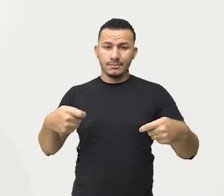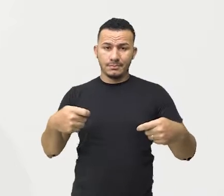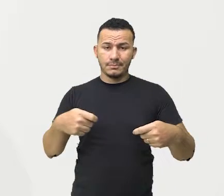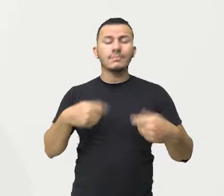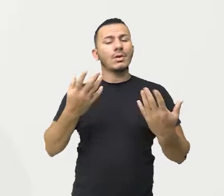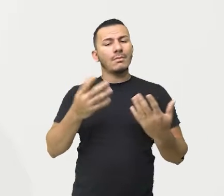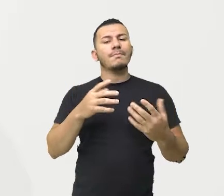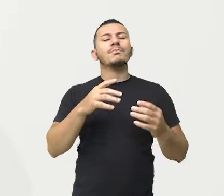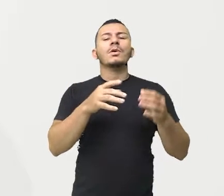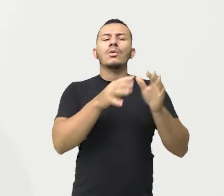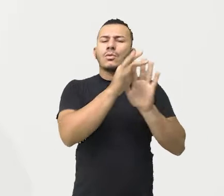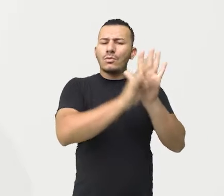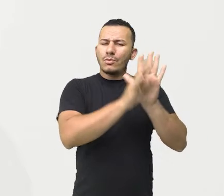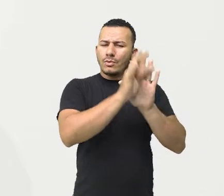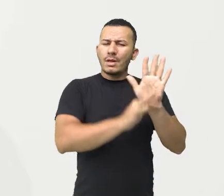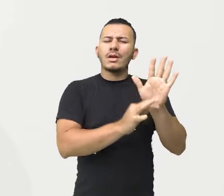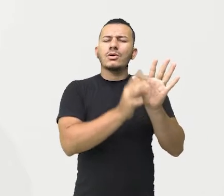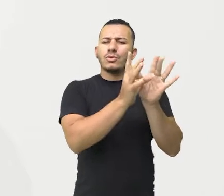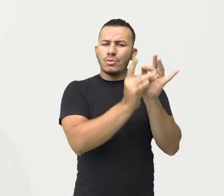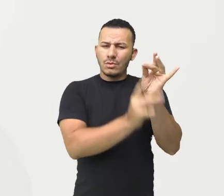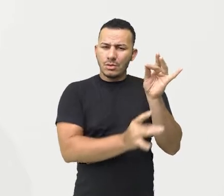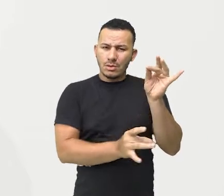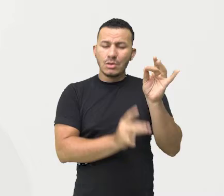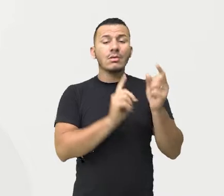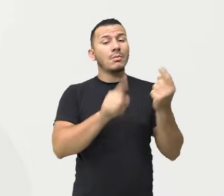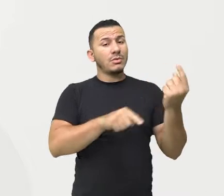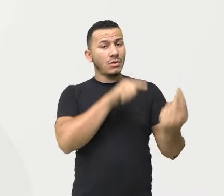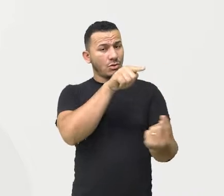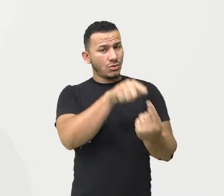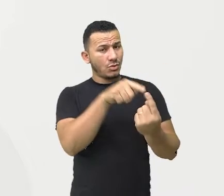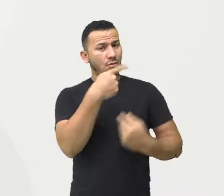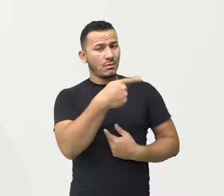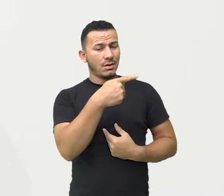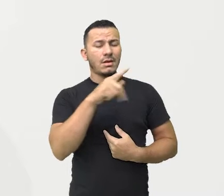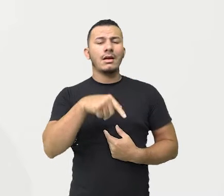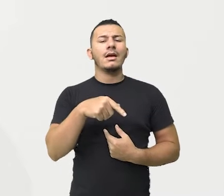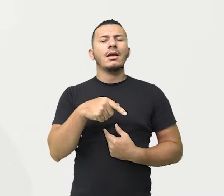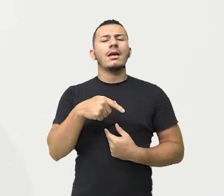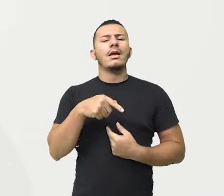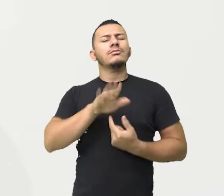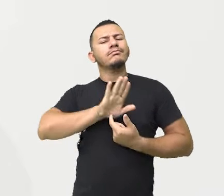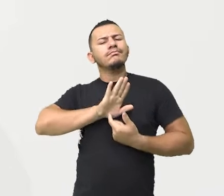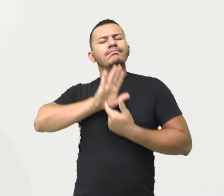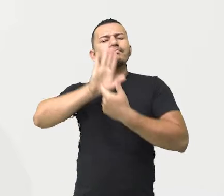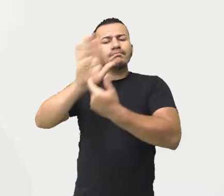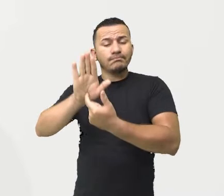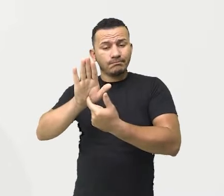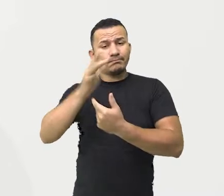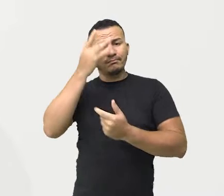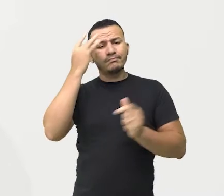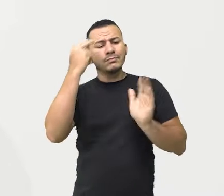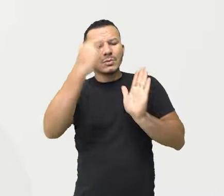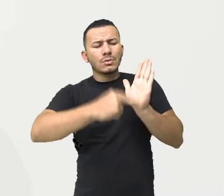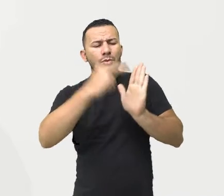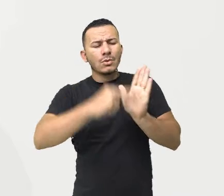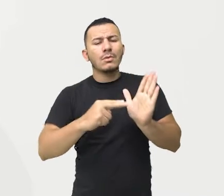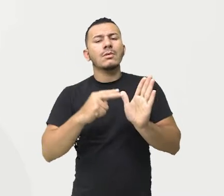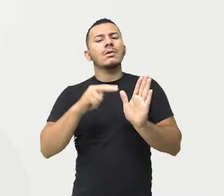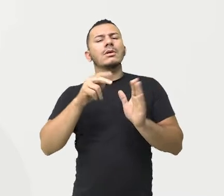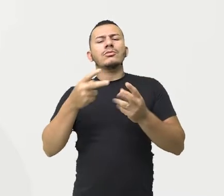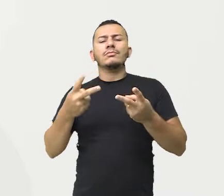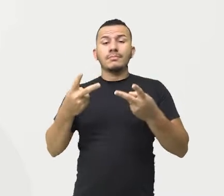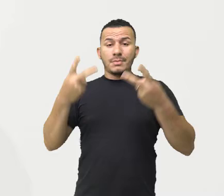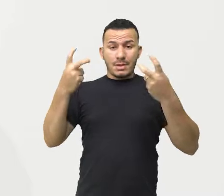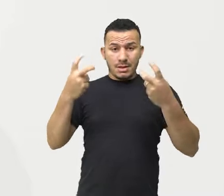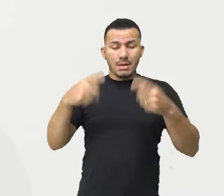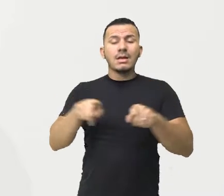O objetivo de um texto descritivo é transmitir observações e sensações do